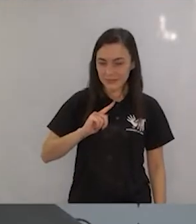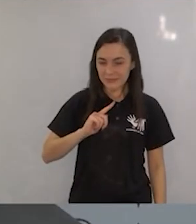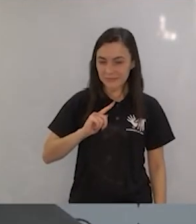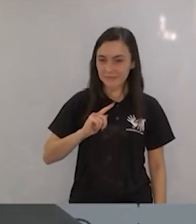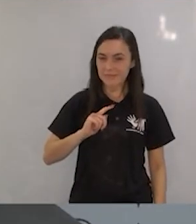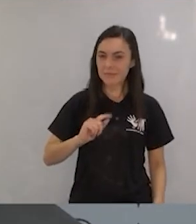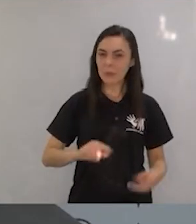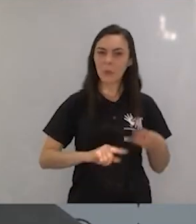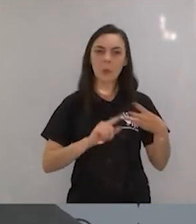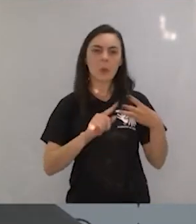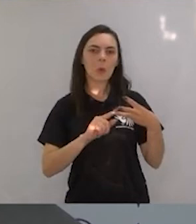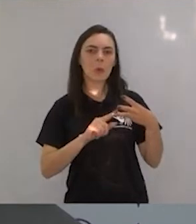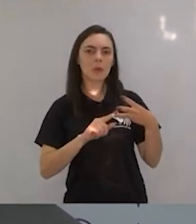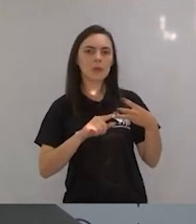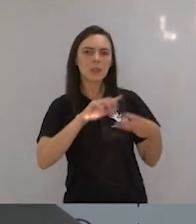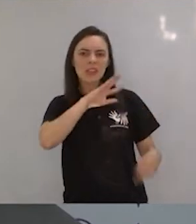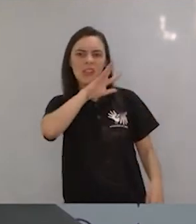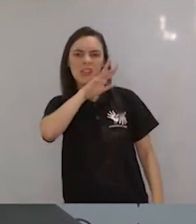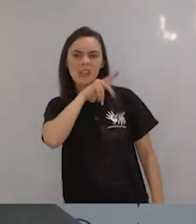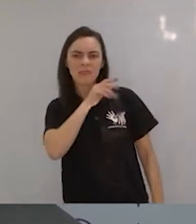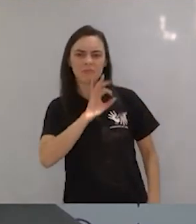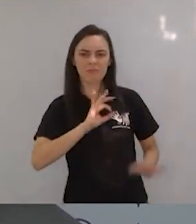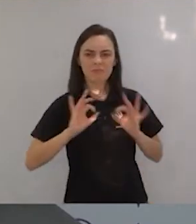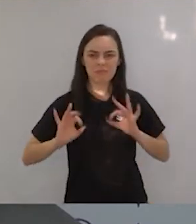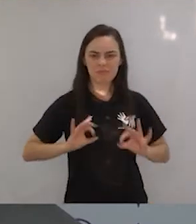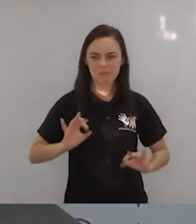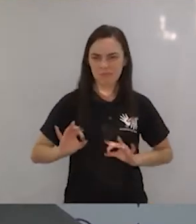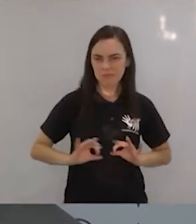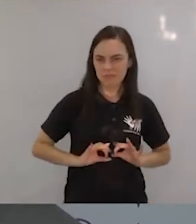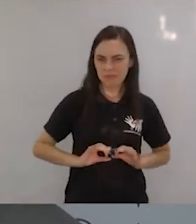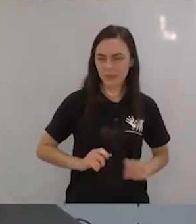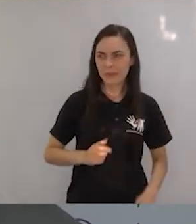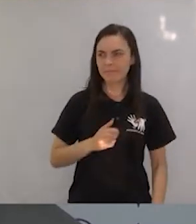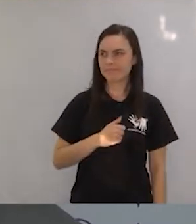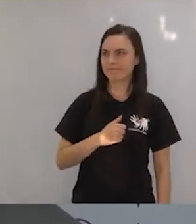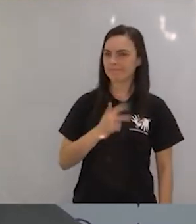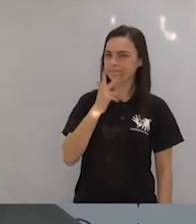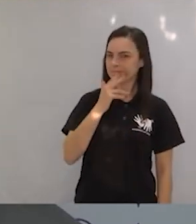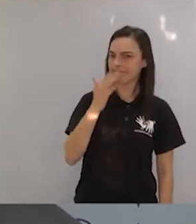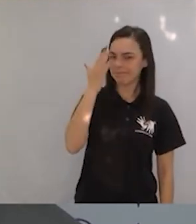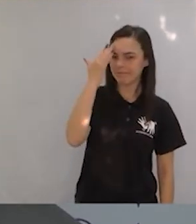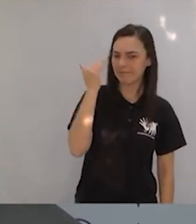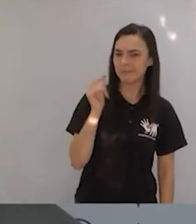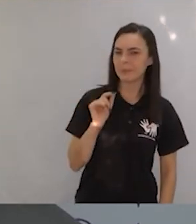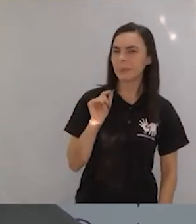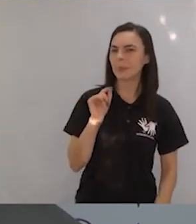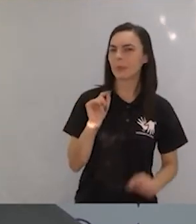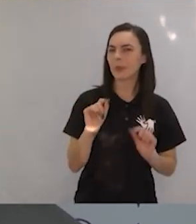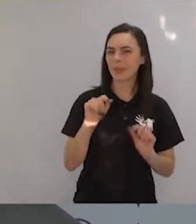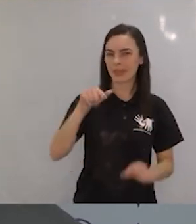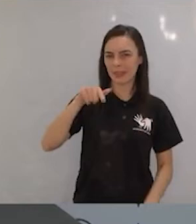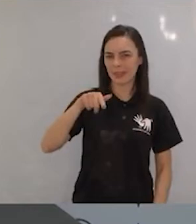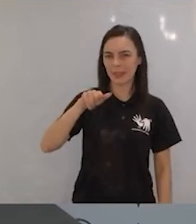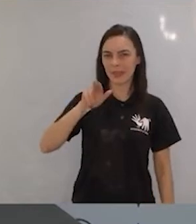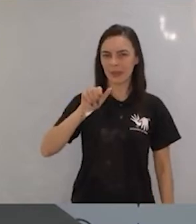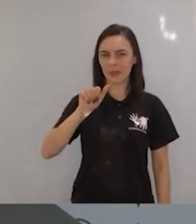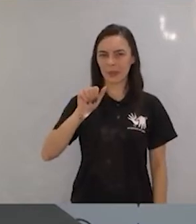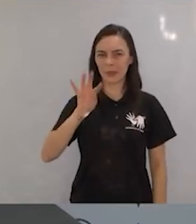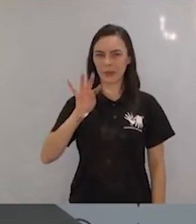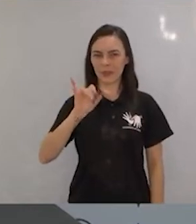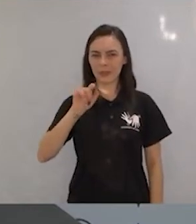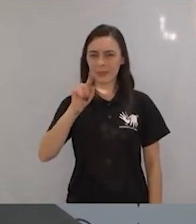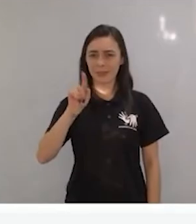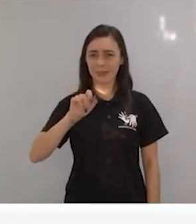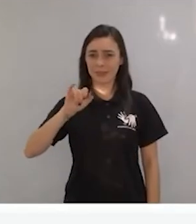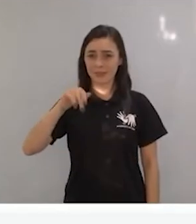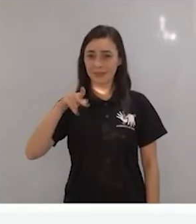Coatizinho. Ou era um tigre? Eu acho que é, sabe qual? Aquele que é diminutivo de coati